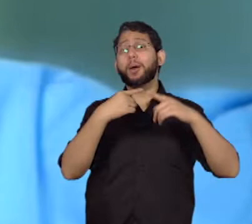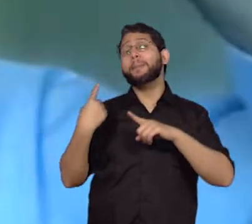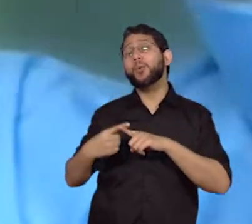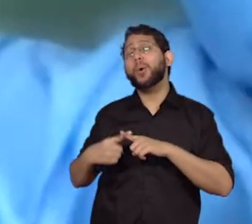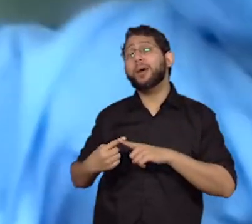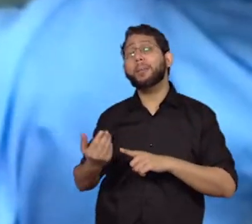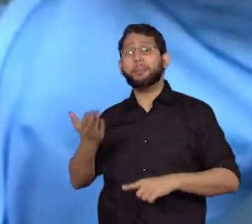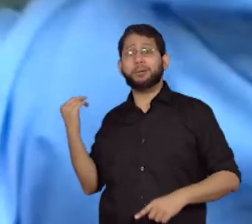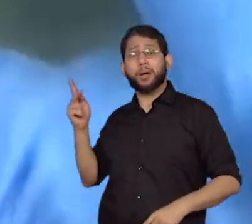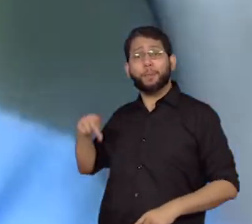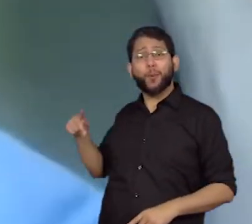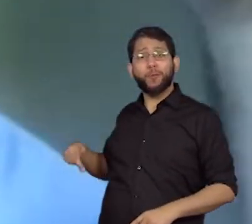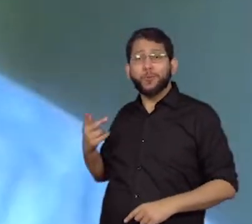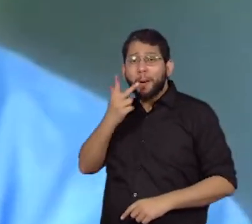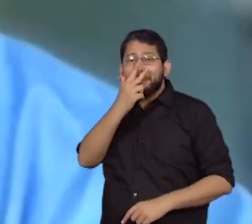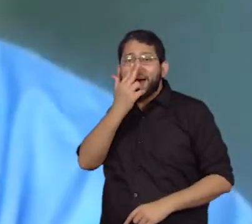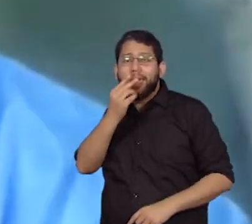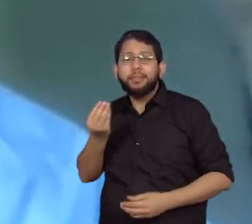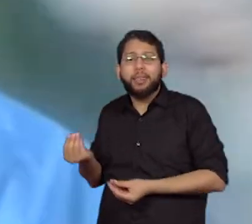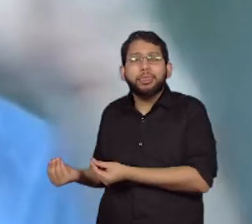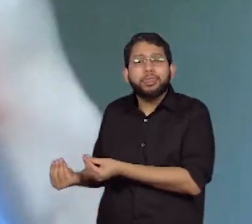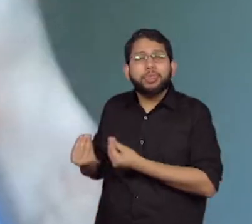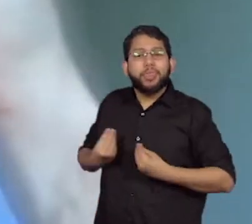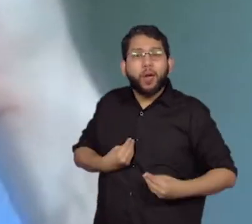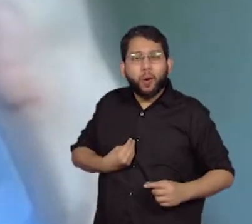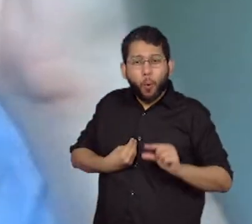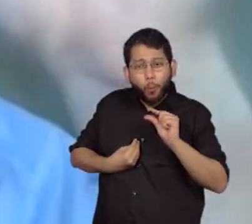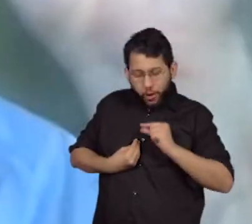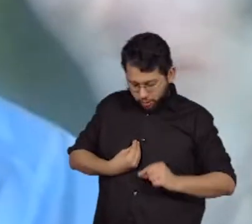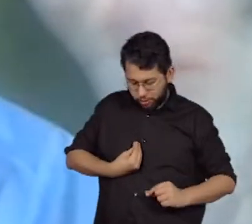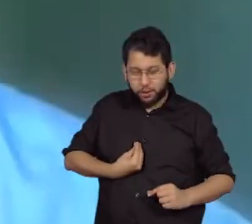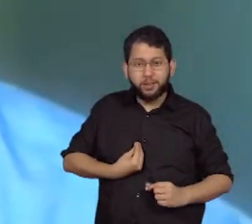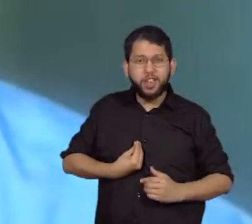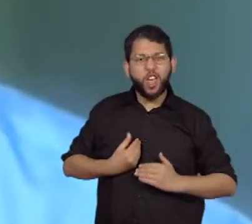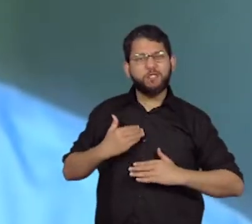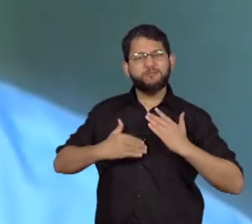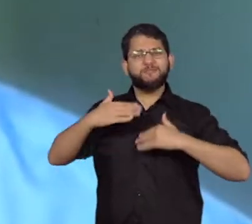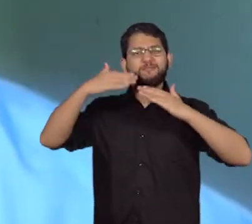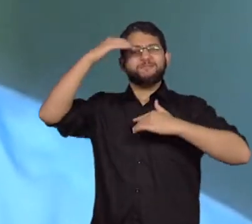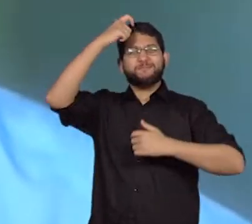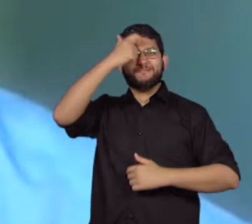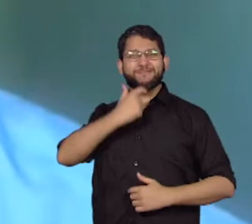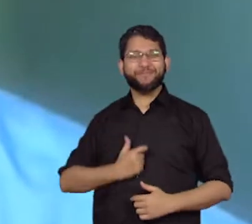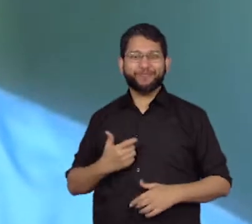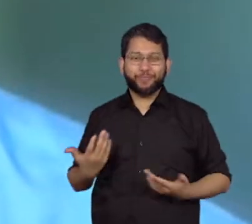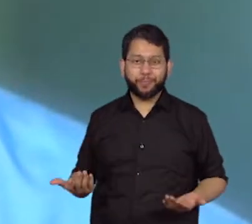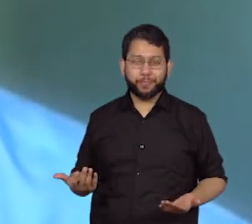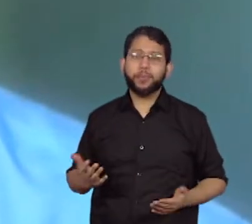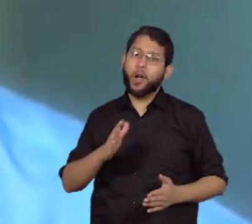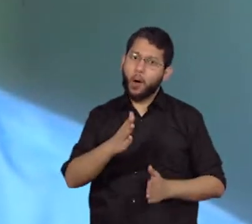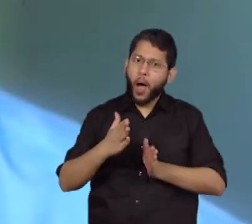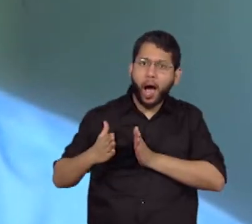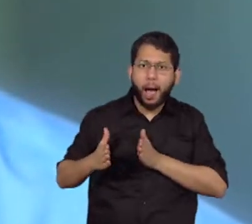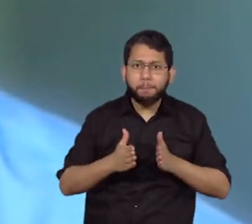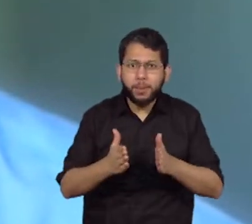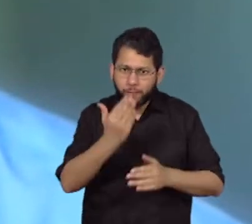lá atrás. Então, eu acho que esse tipo de coisa é super importante. A jornada não é fácil,